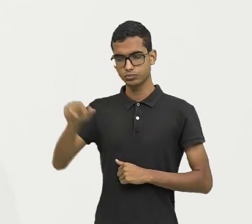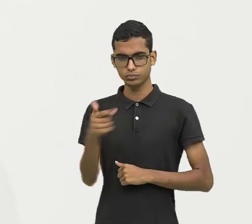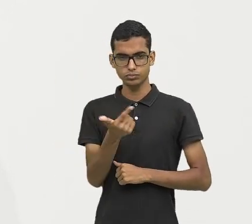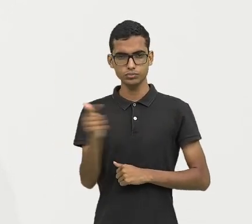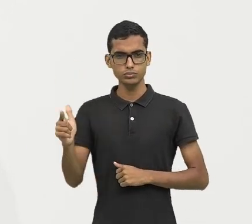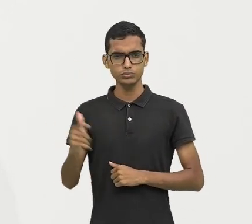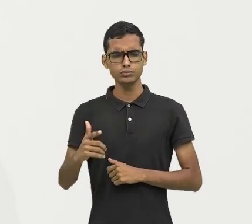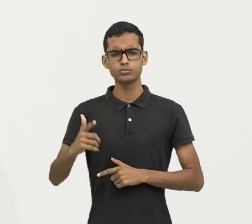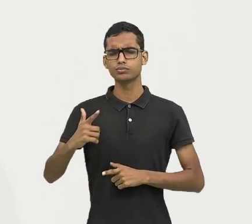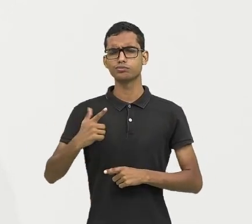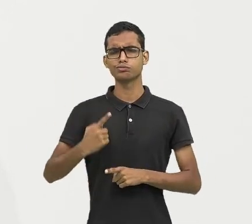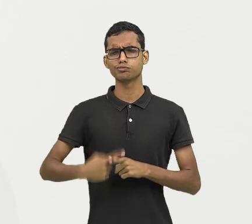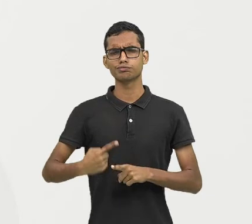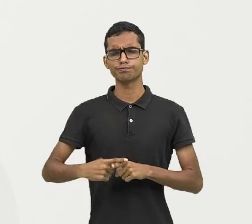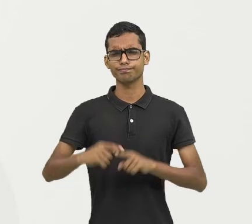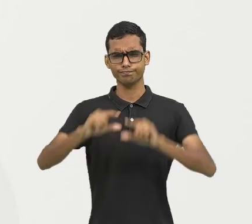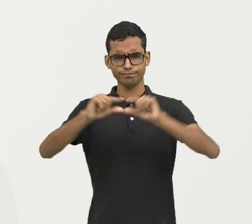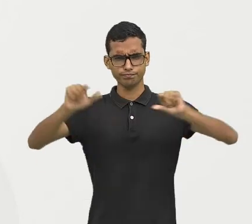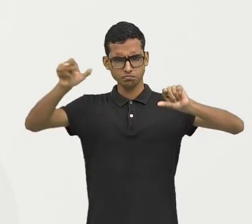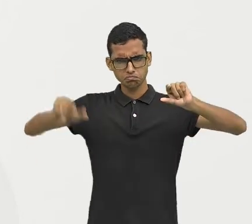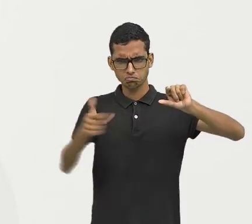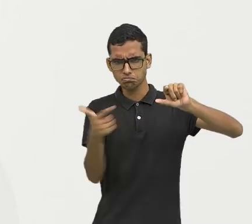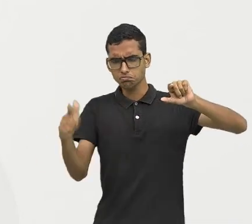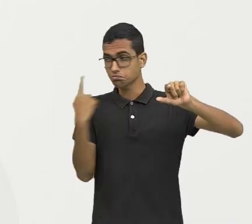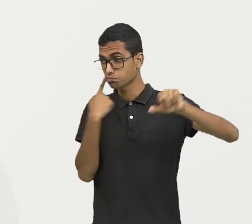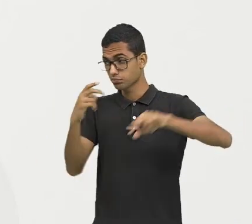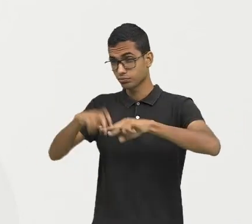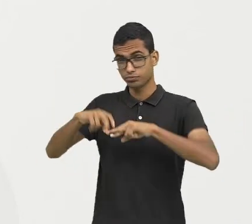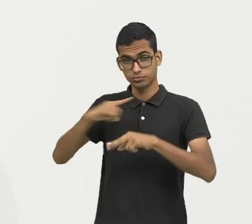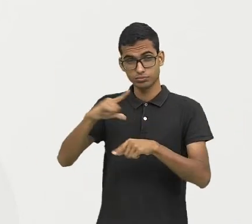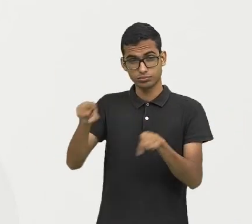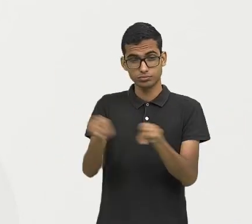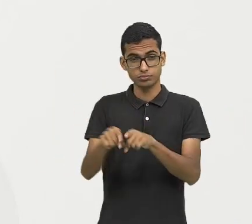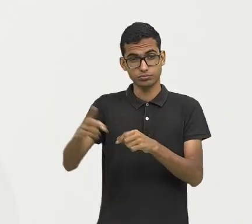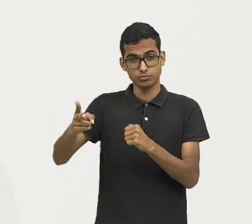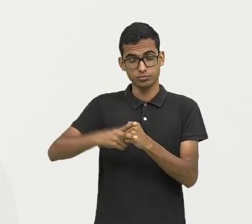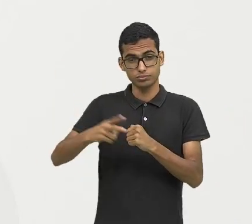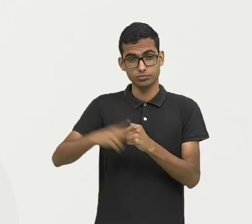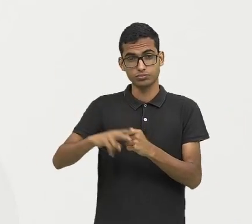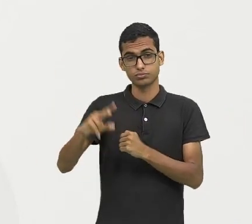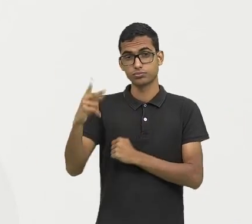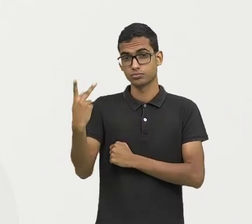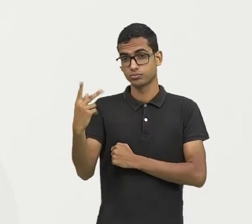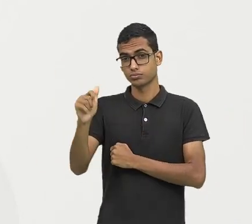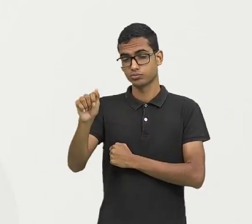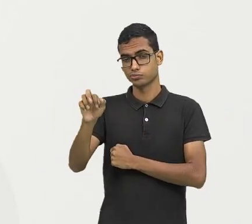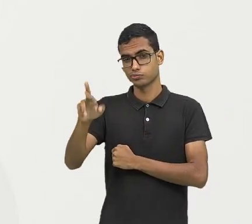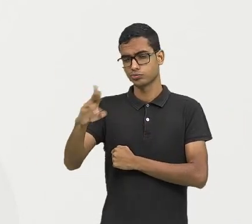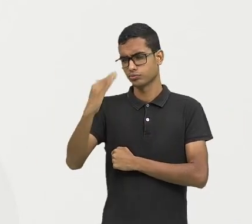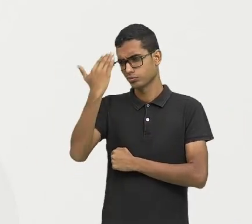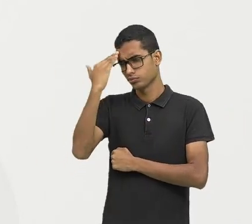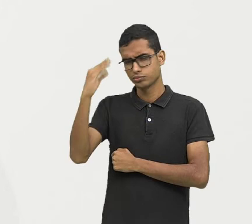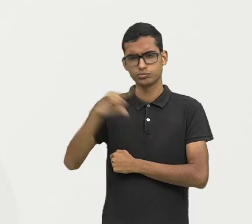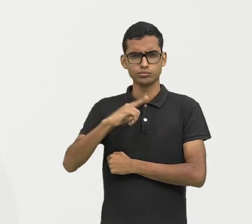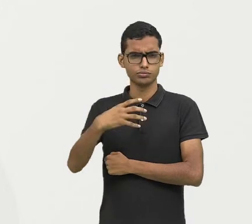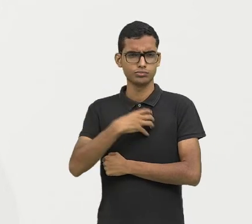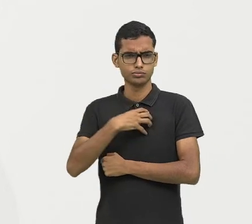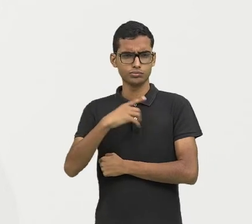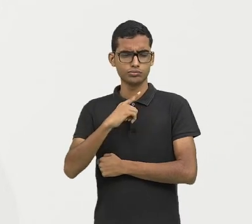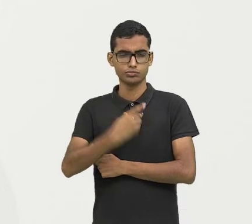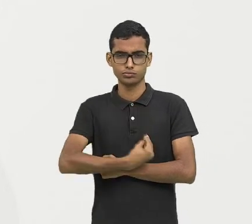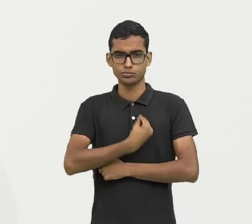sujeito. Por que oração sem sujeito? Porque possui o verbo haver no sentido de existir, e quando ele é